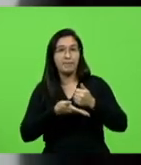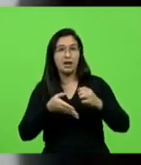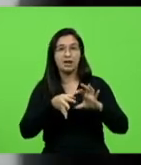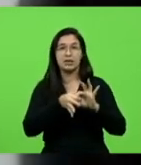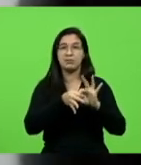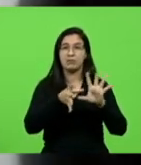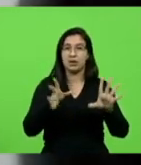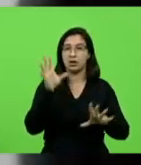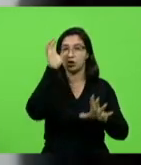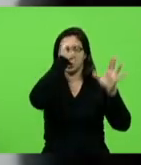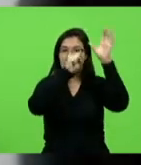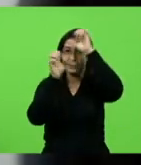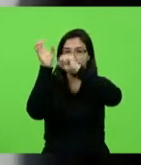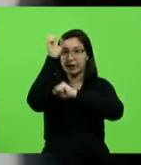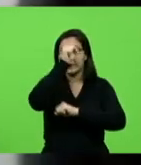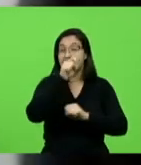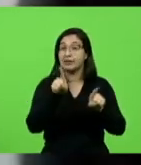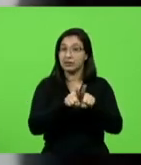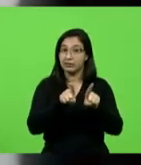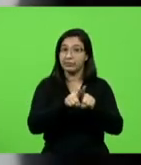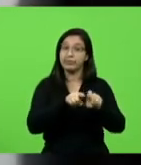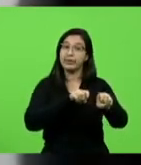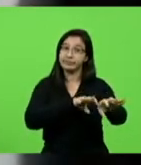de ensinar.